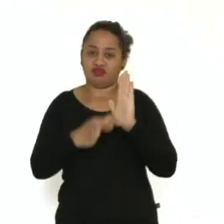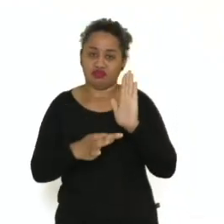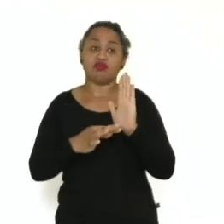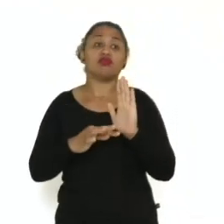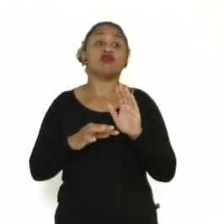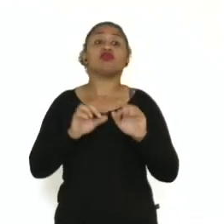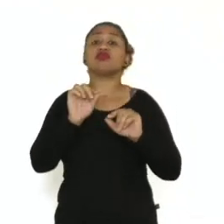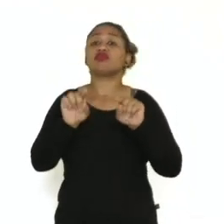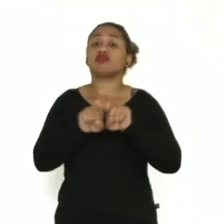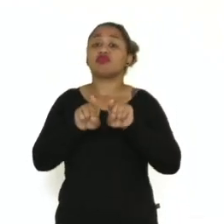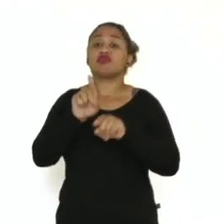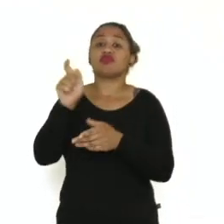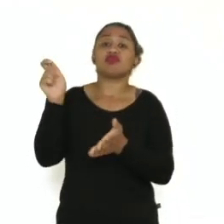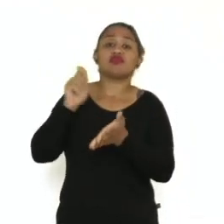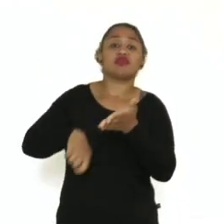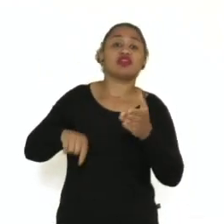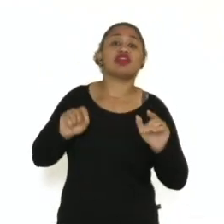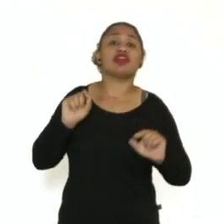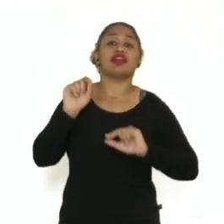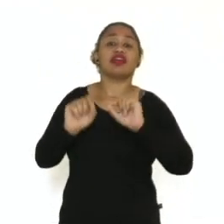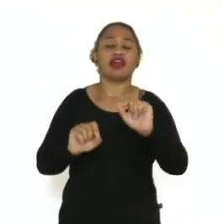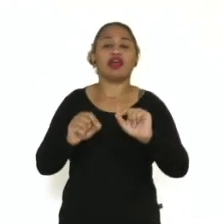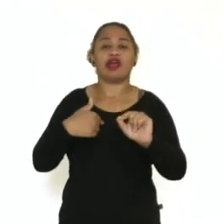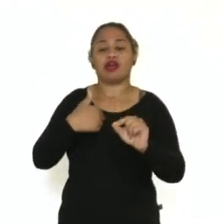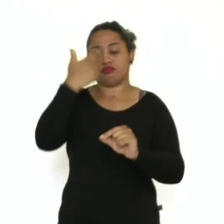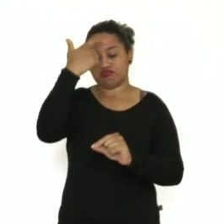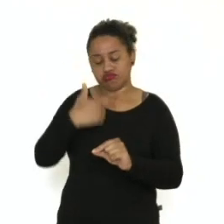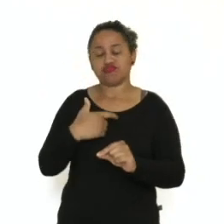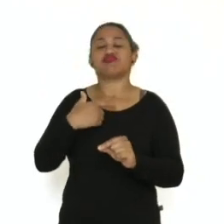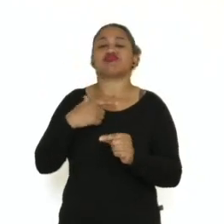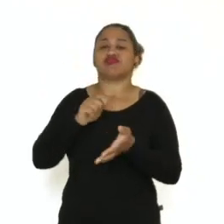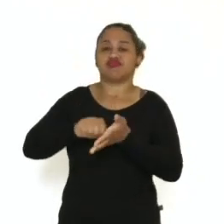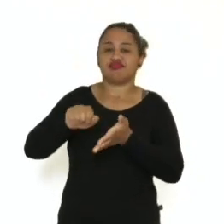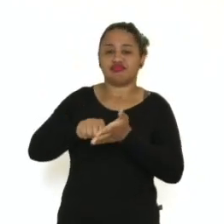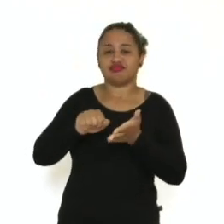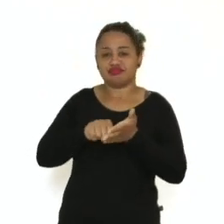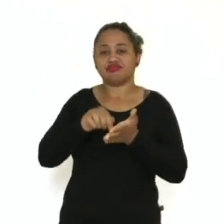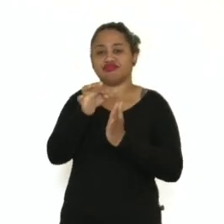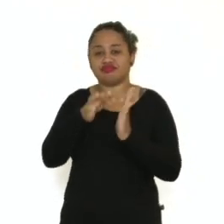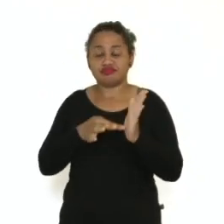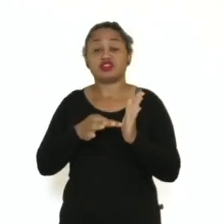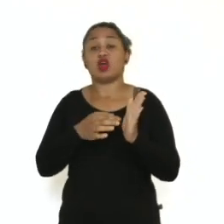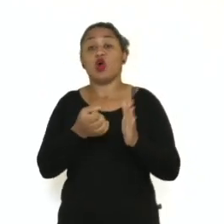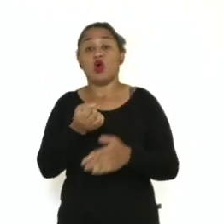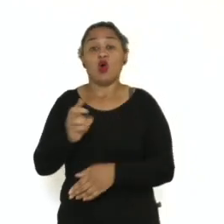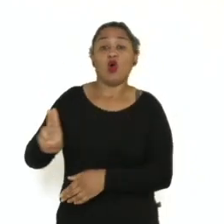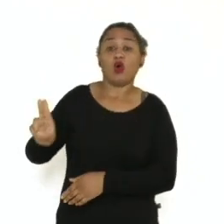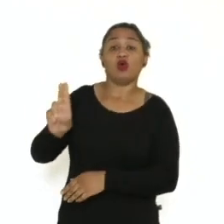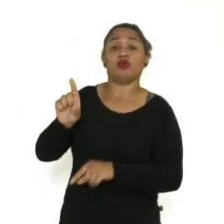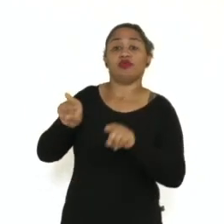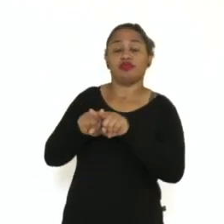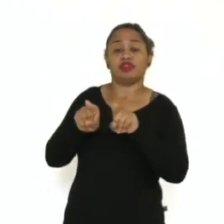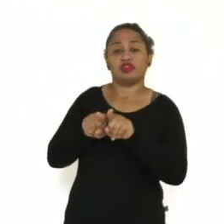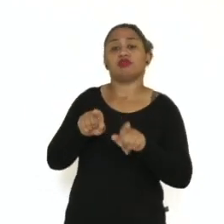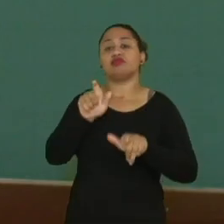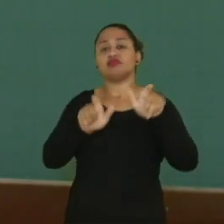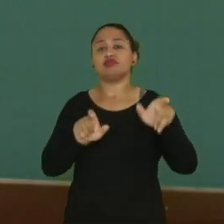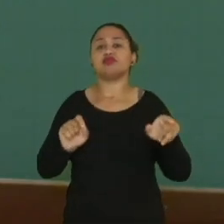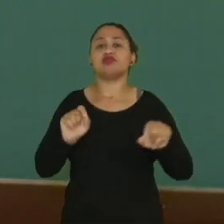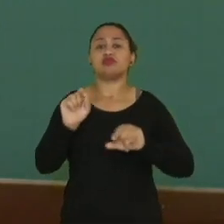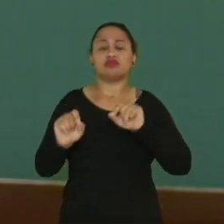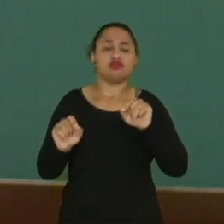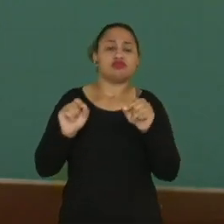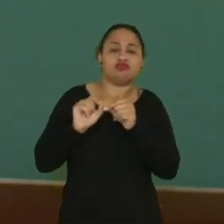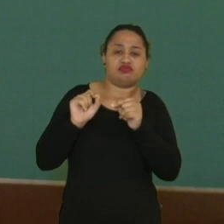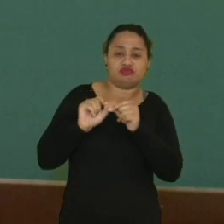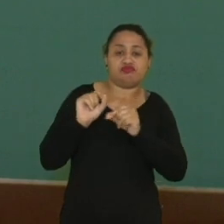quem assina, geralmente, é quem? O próprio periódico, ou quando isso não acontece, a pessoa que faz